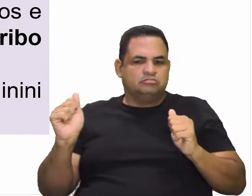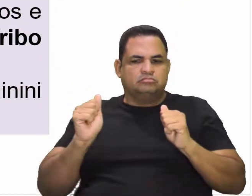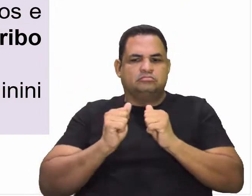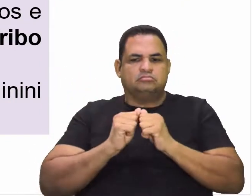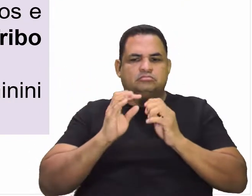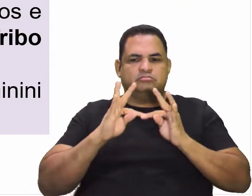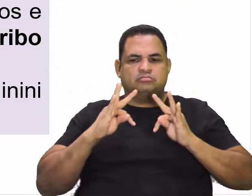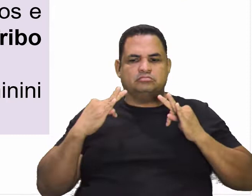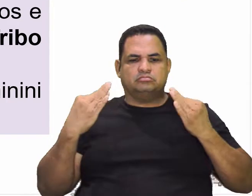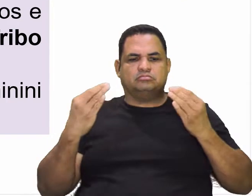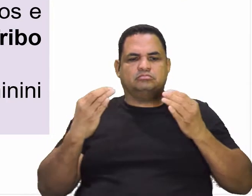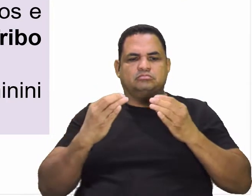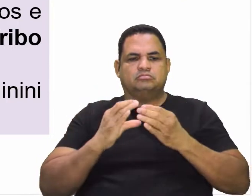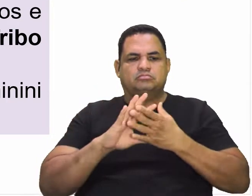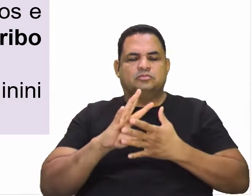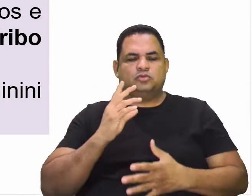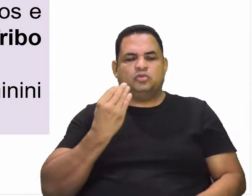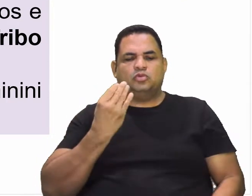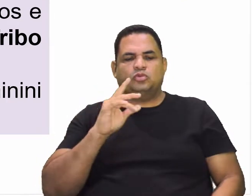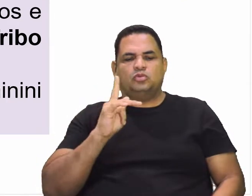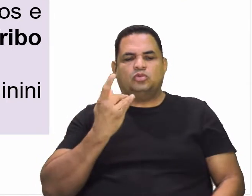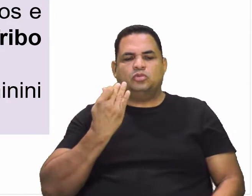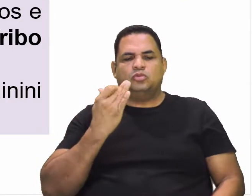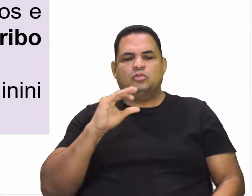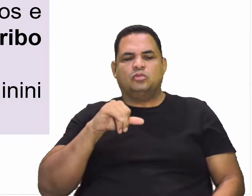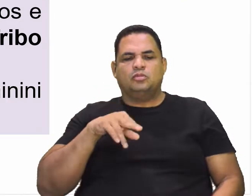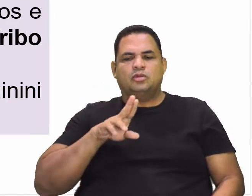próximo é a tribo do